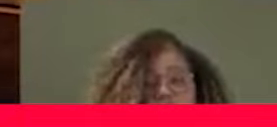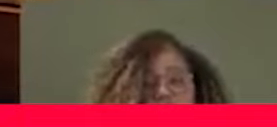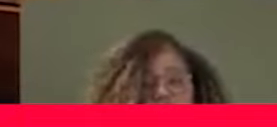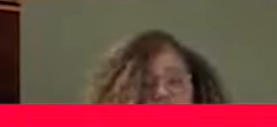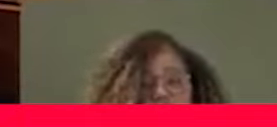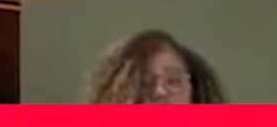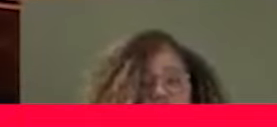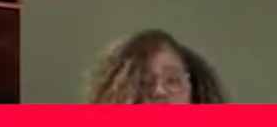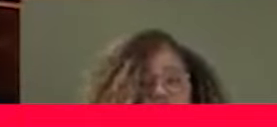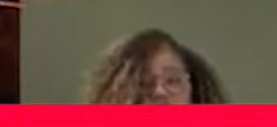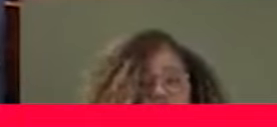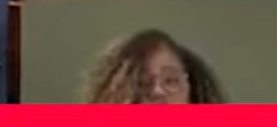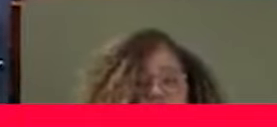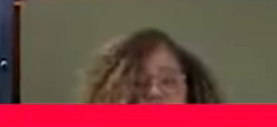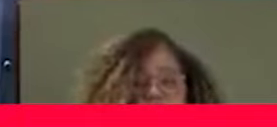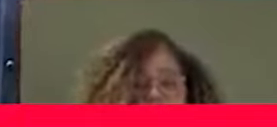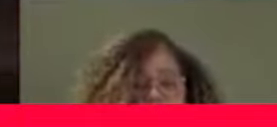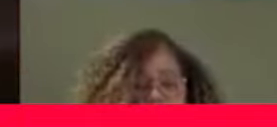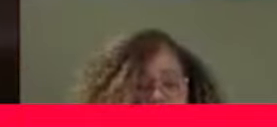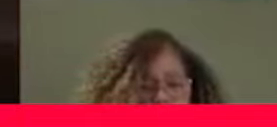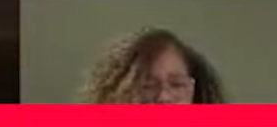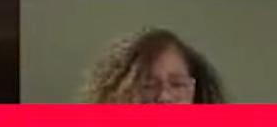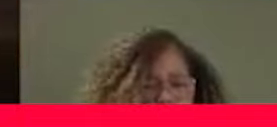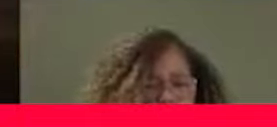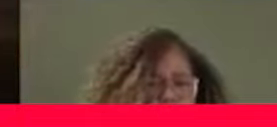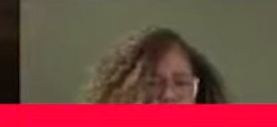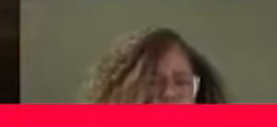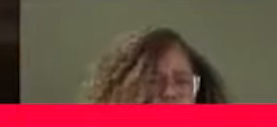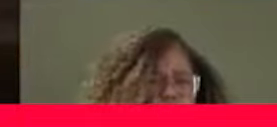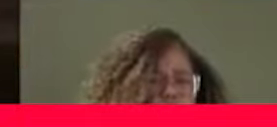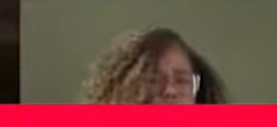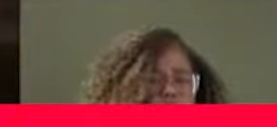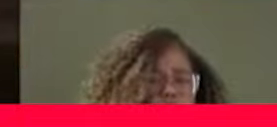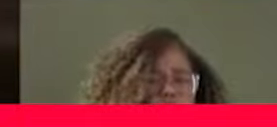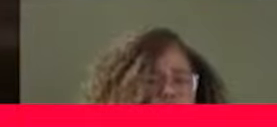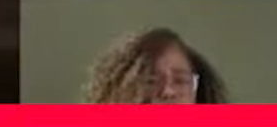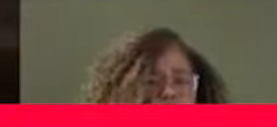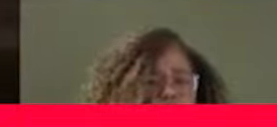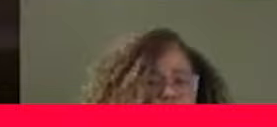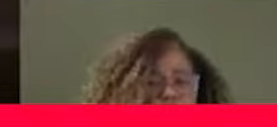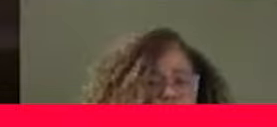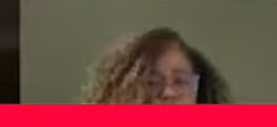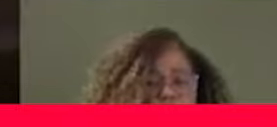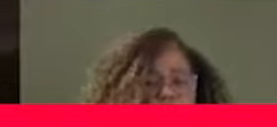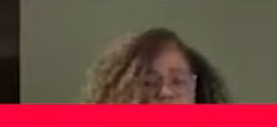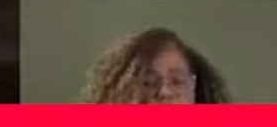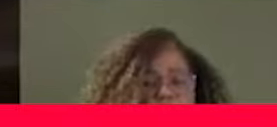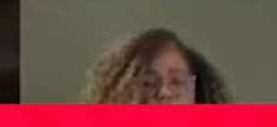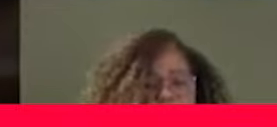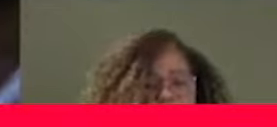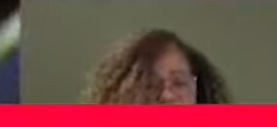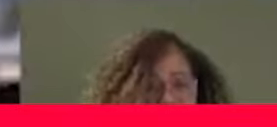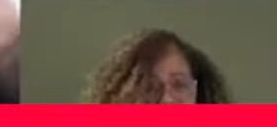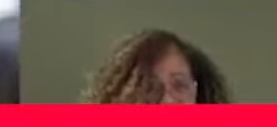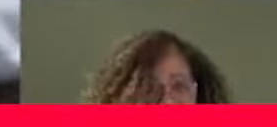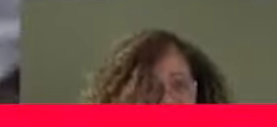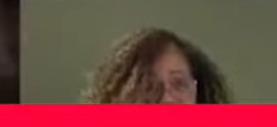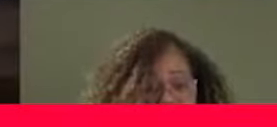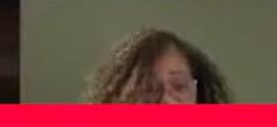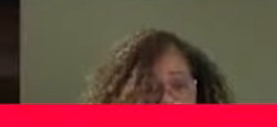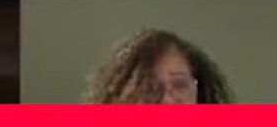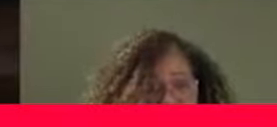o áudio dele é muito comovente e quando chegam na casa está a esposa e a as três filhas